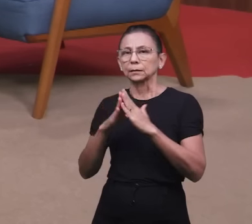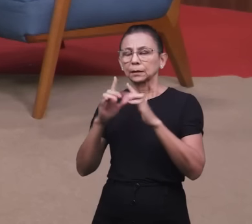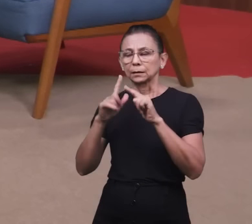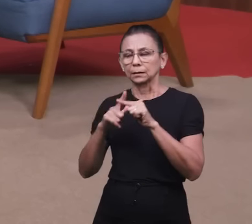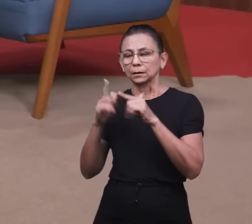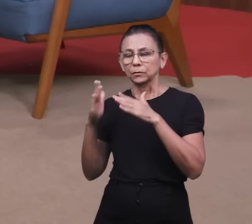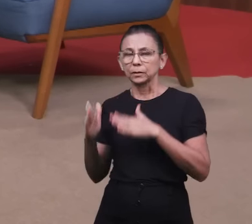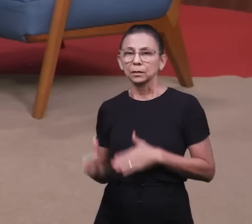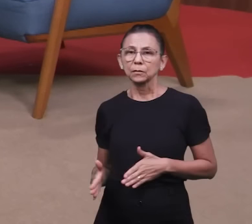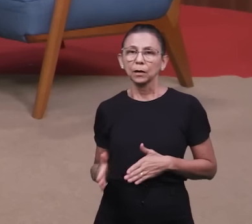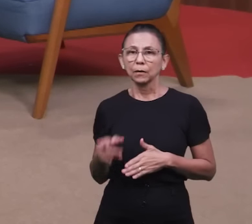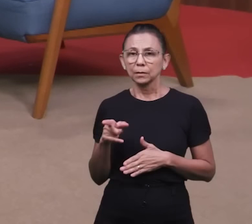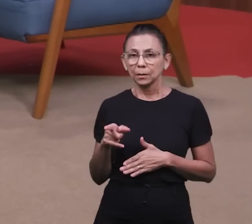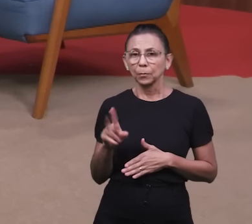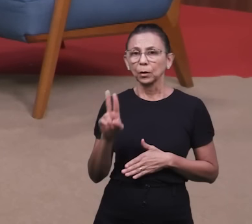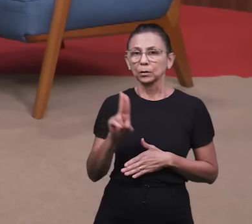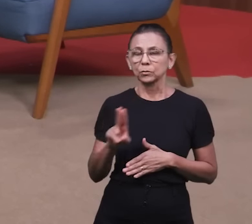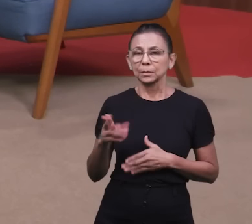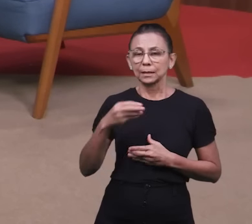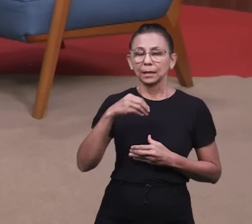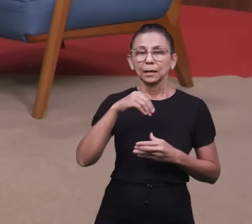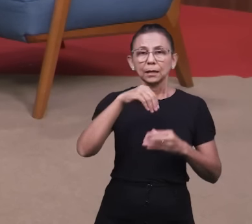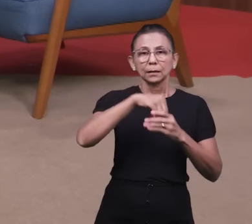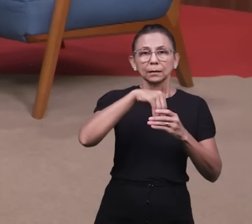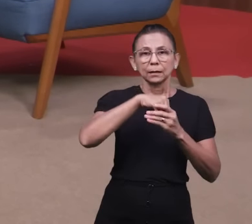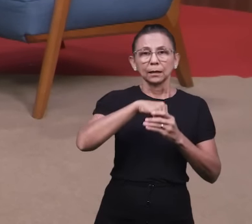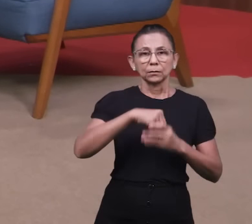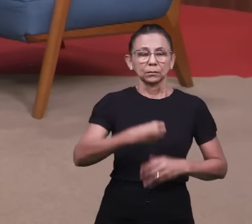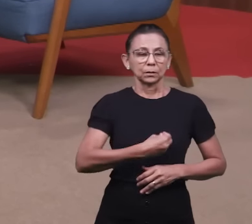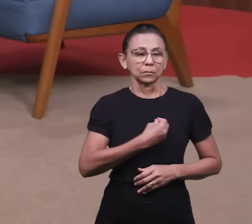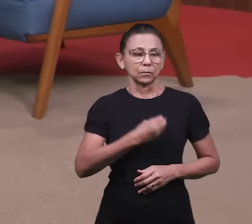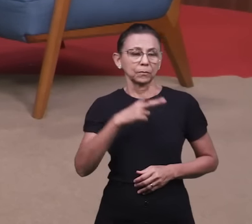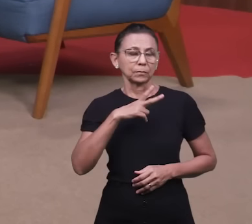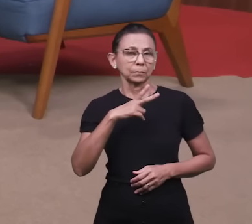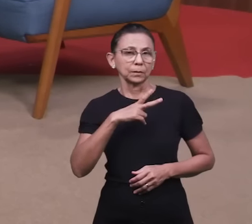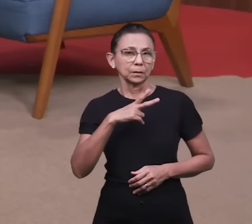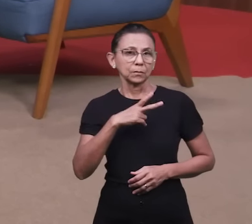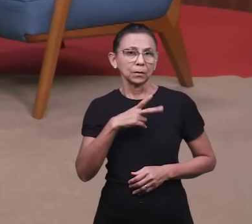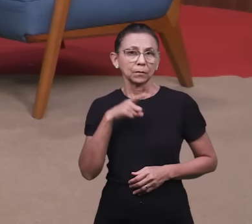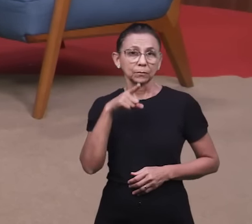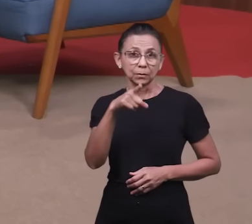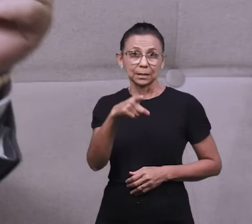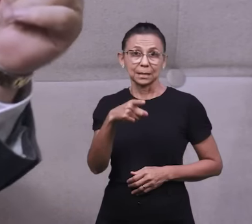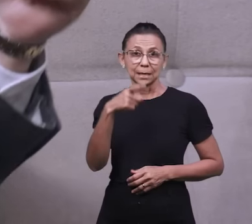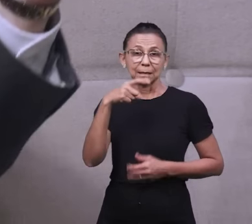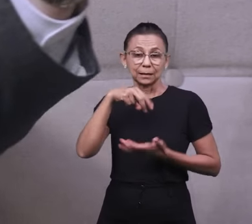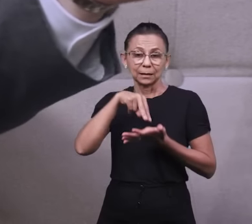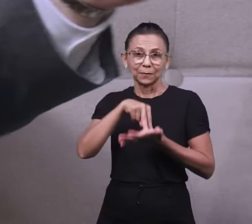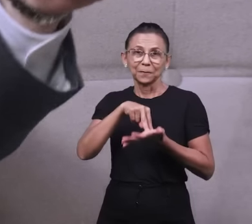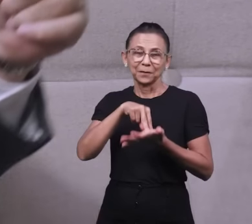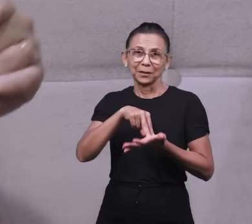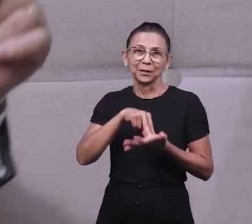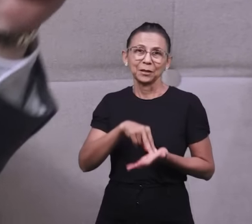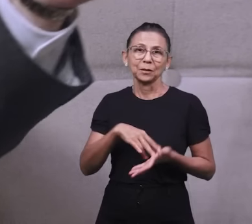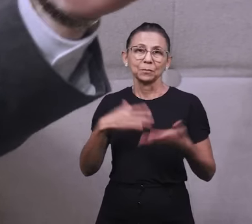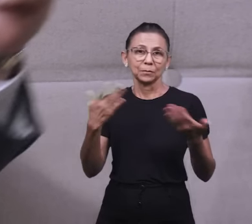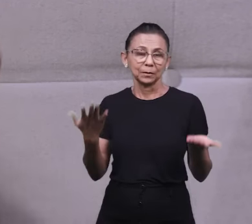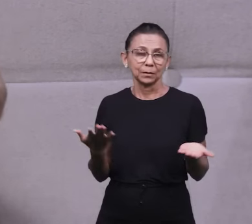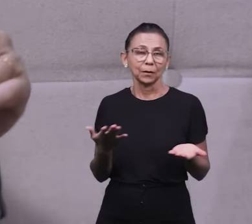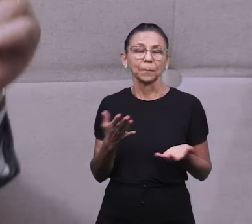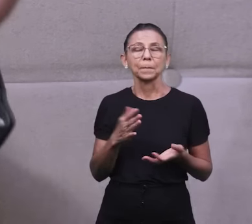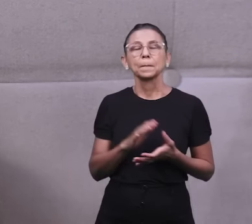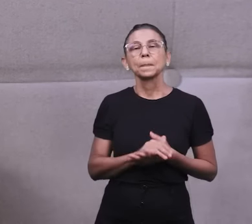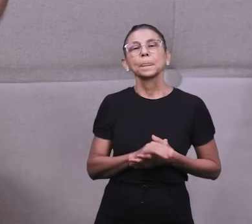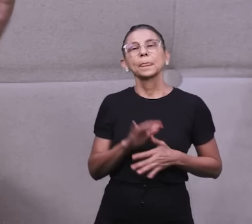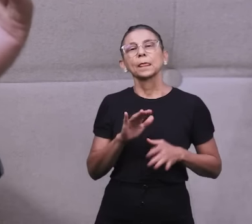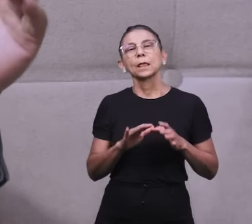pessoal você usar essa doutrina essa doutrina está firmada vocês tem que estar com ela por isso que nós temos visto o